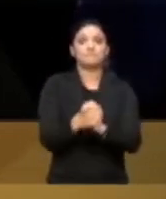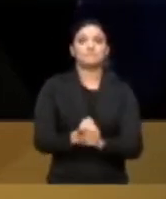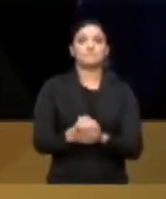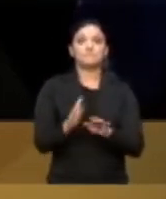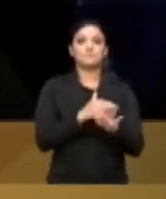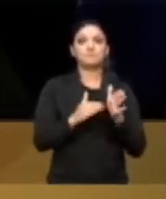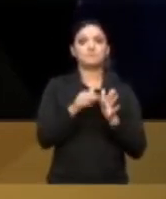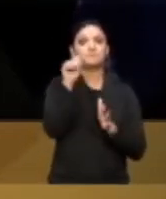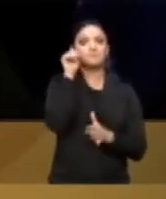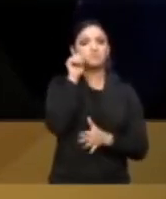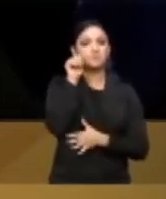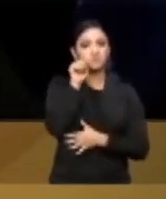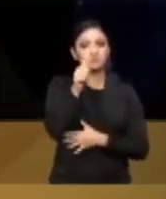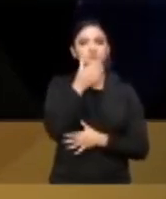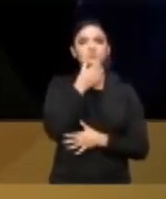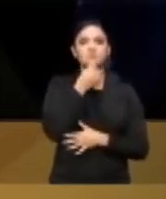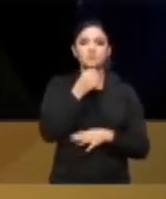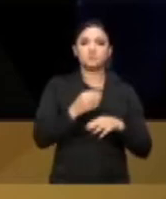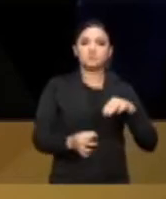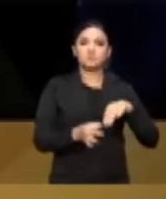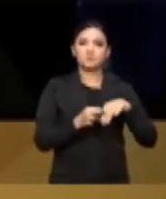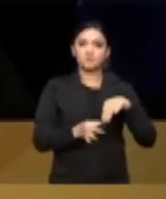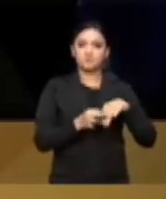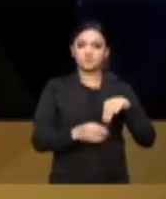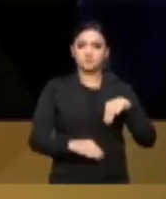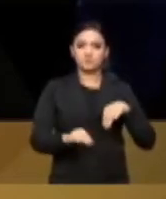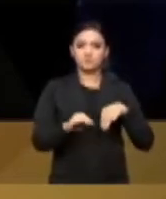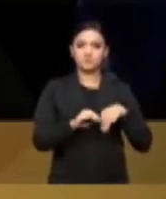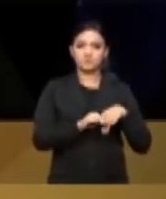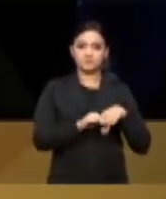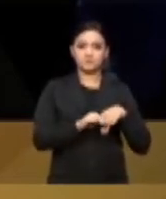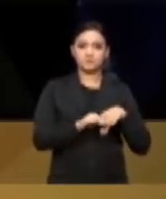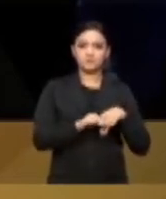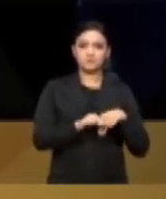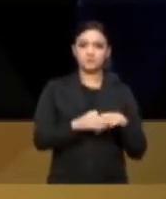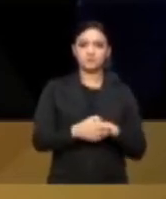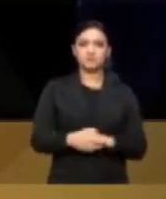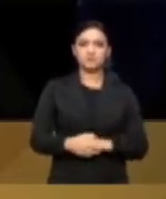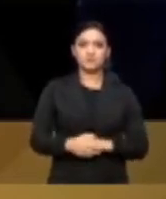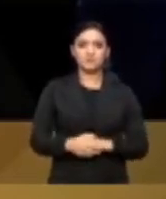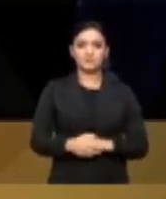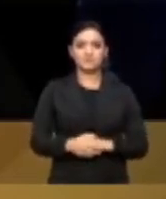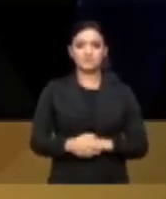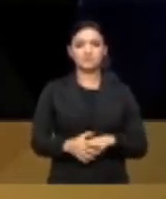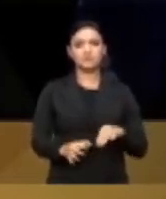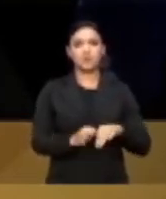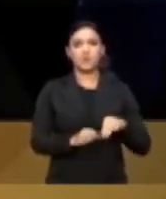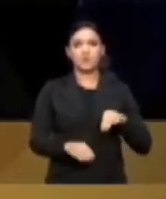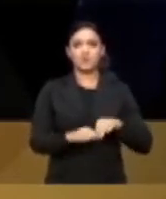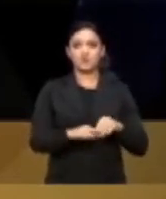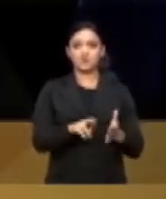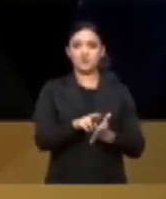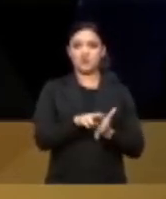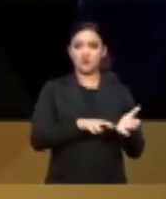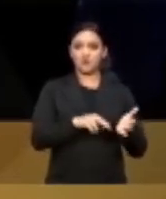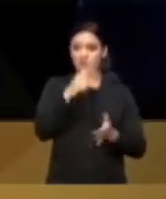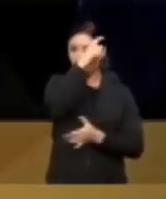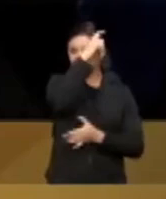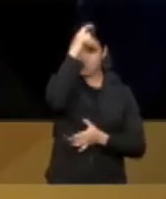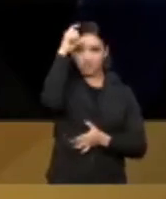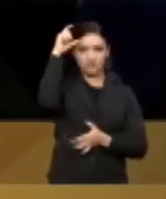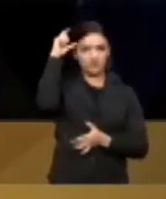ministras, senhores ministros, excelentíssimo senhor ministro relator Ricardo